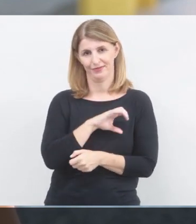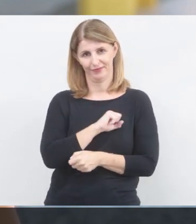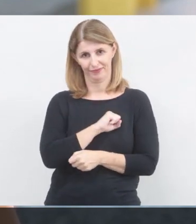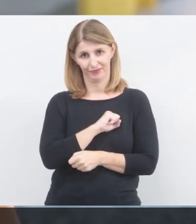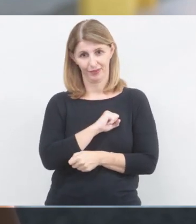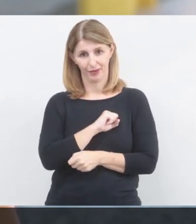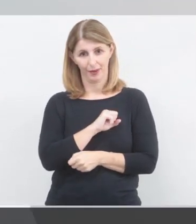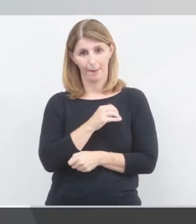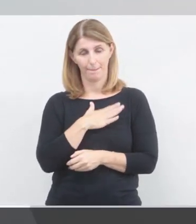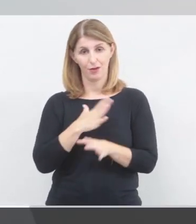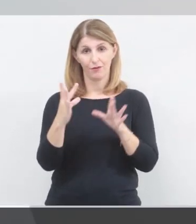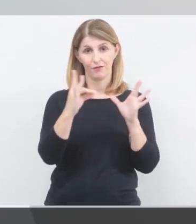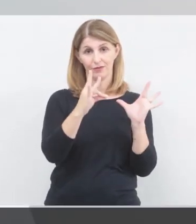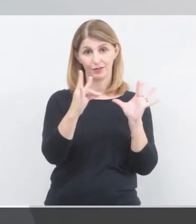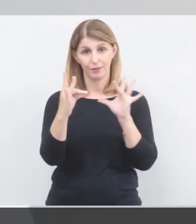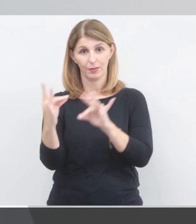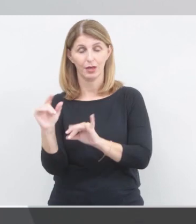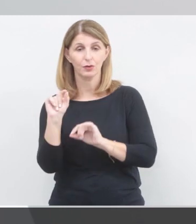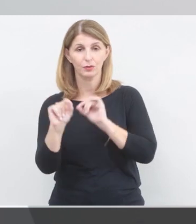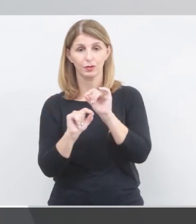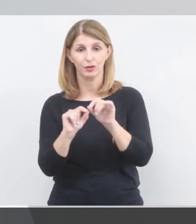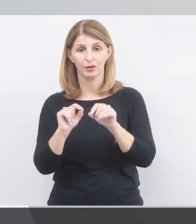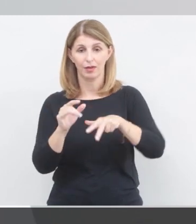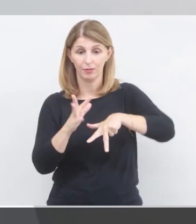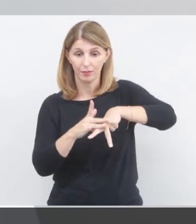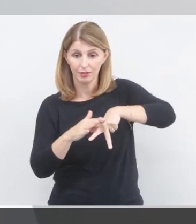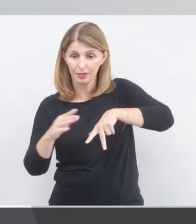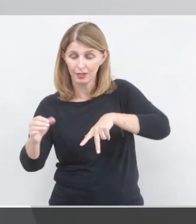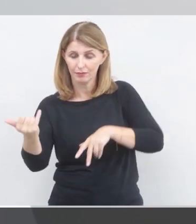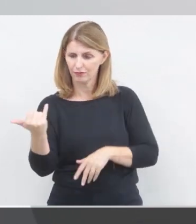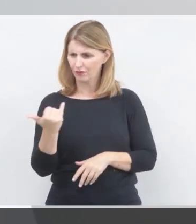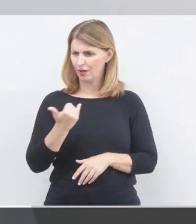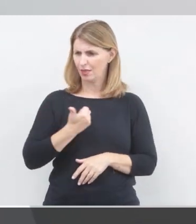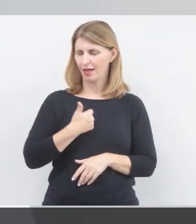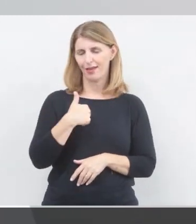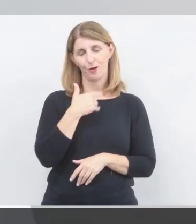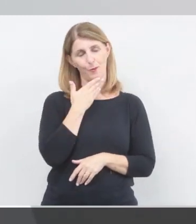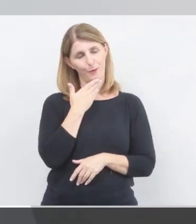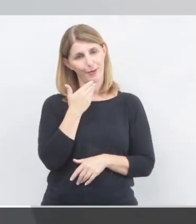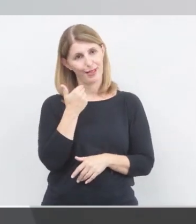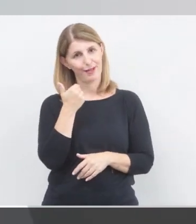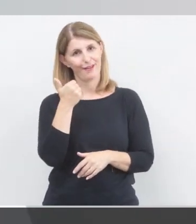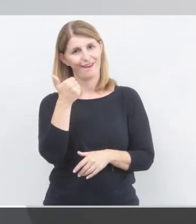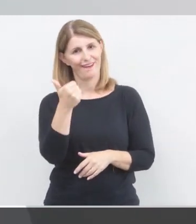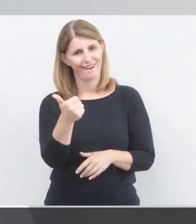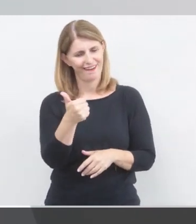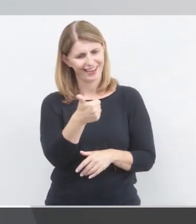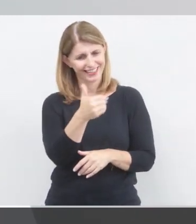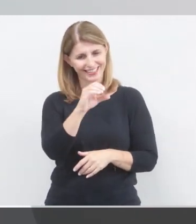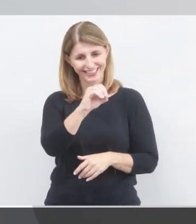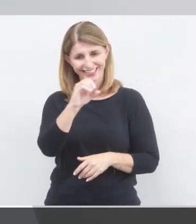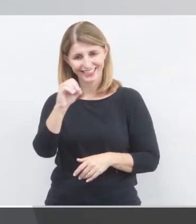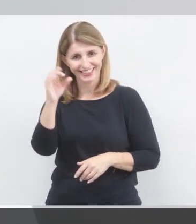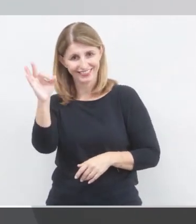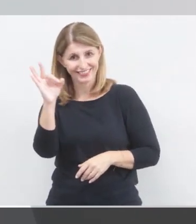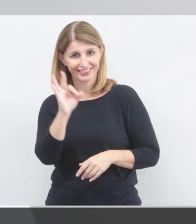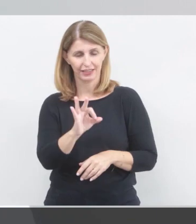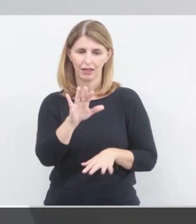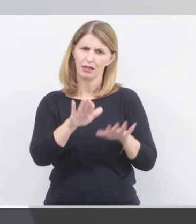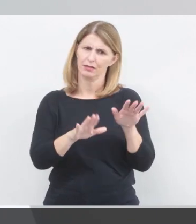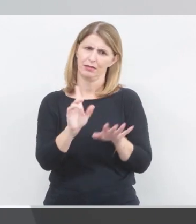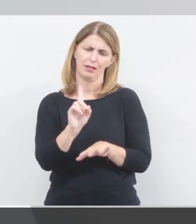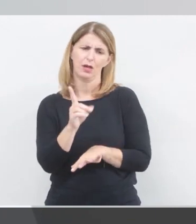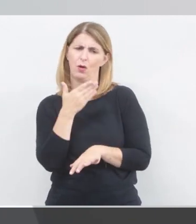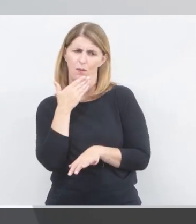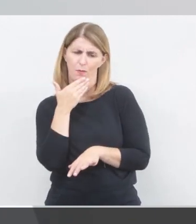amor envolvido. Meu grande feedback é realmente os pacientes chegarem e falarem: melhorei, tô 100%